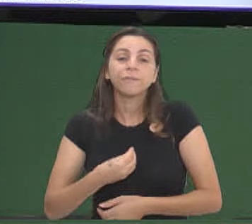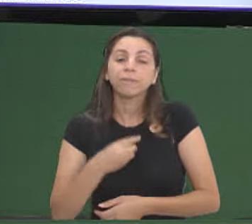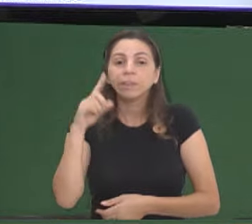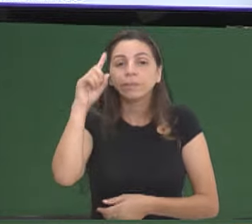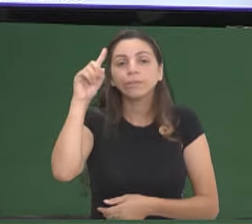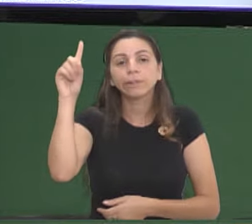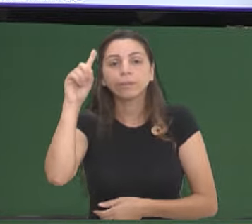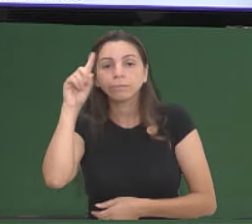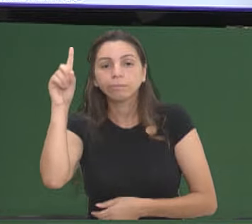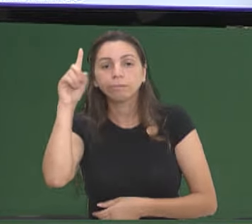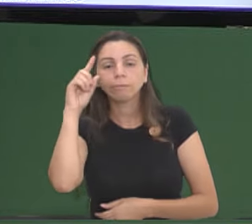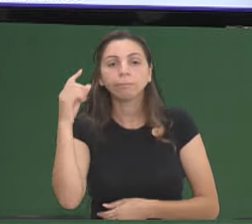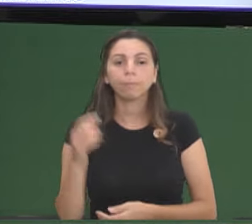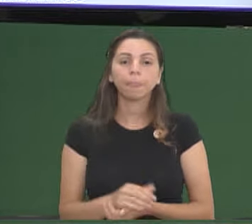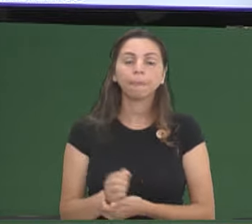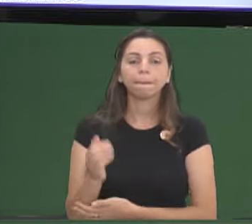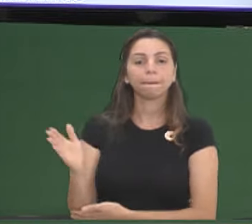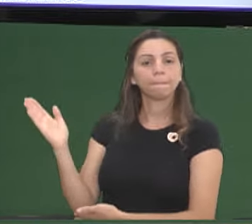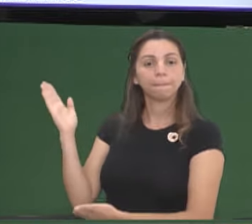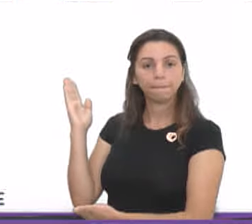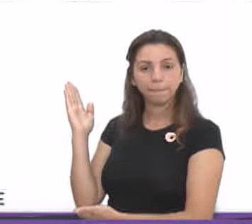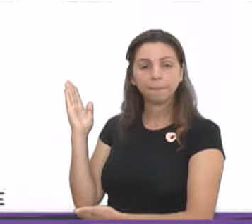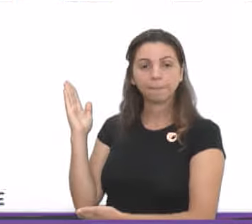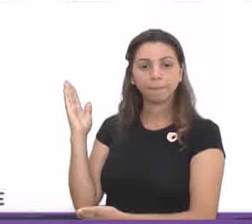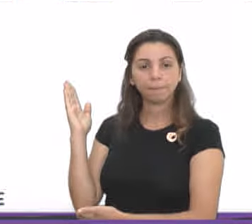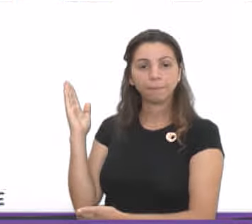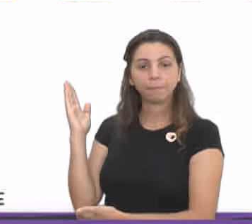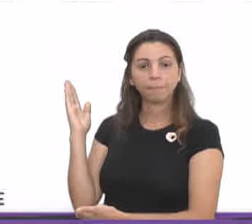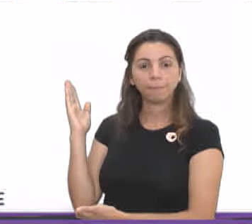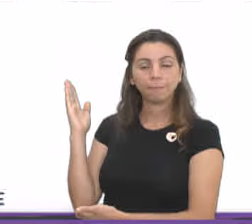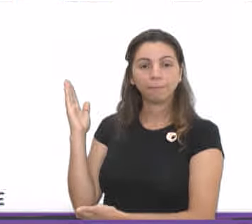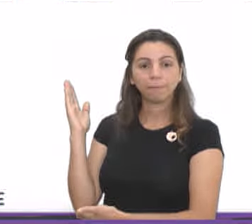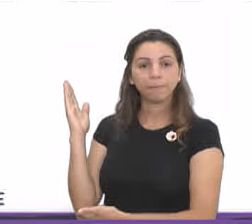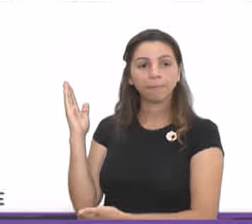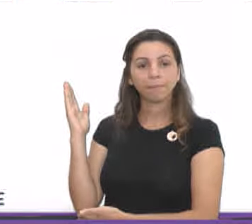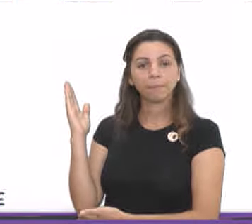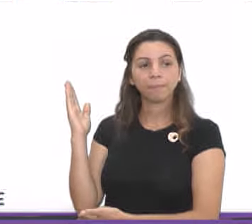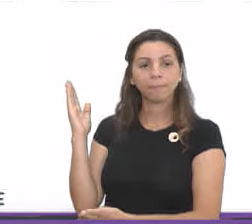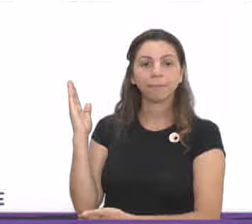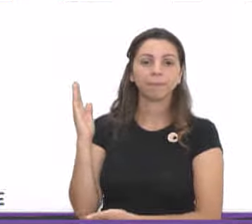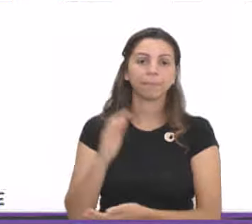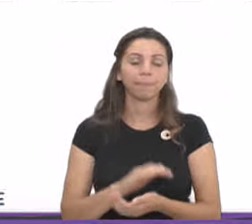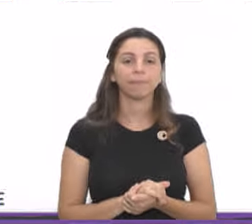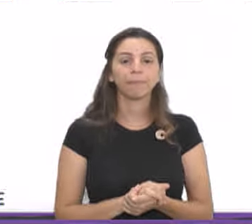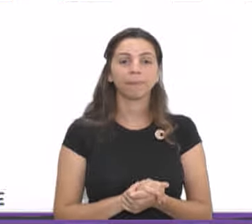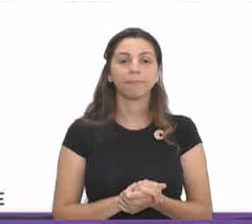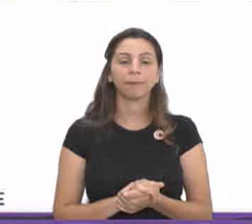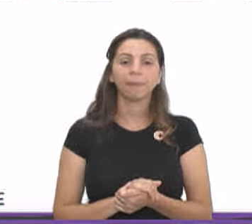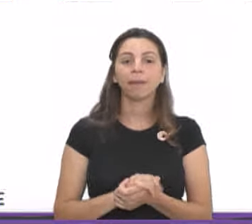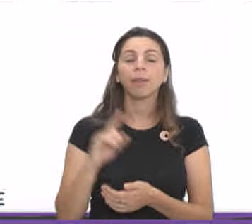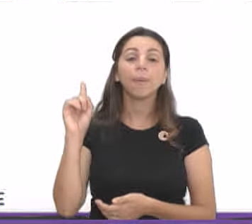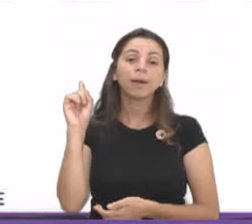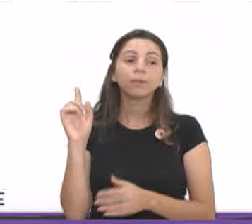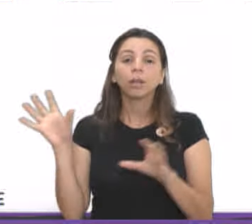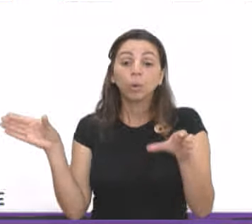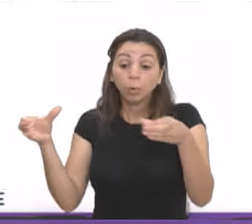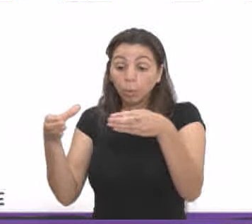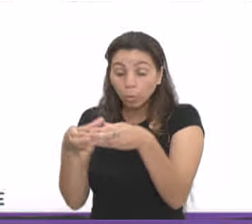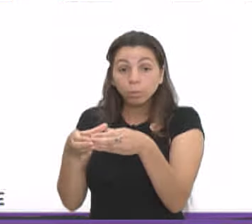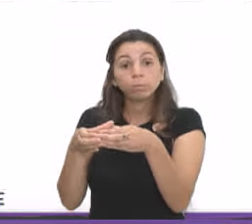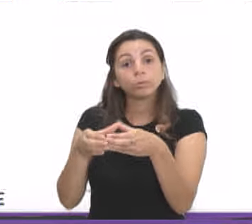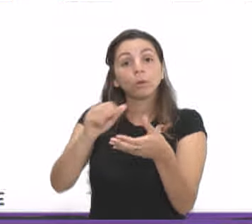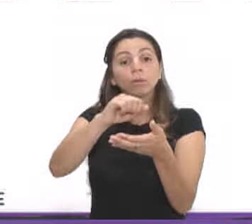dia. Então, o que a imagem está falando? Então, aqui eles estão formando uma escultura humana, estão executando uma tarefa no